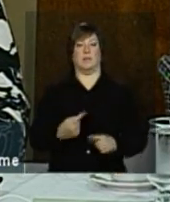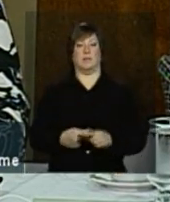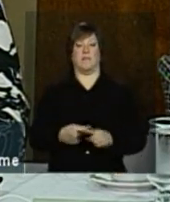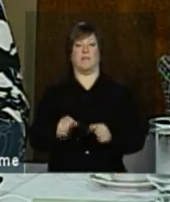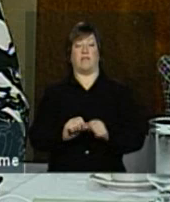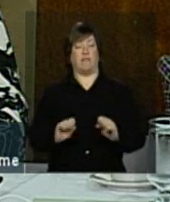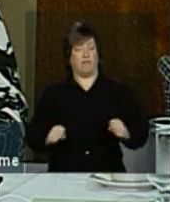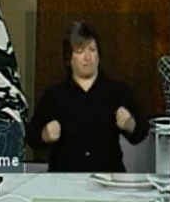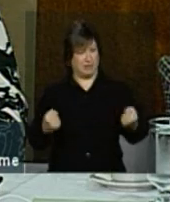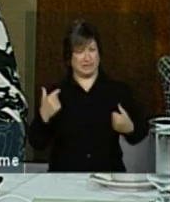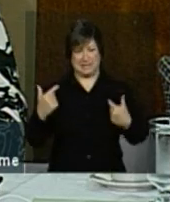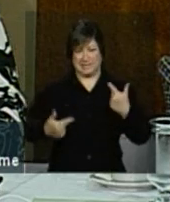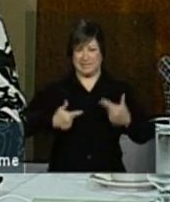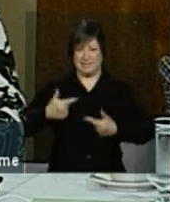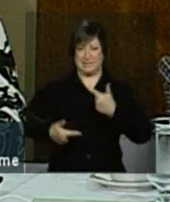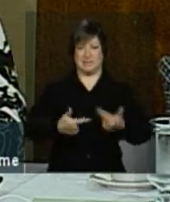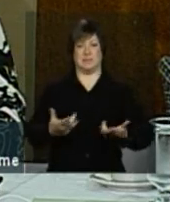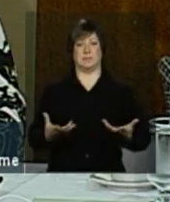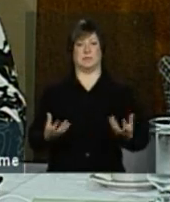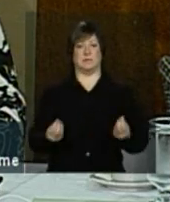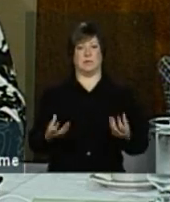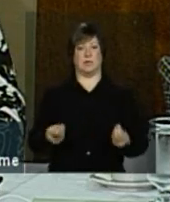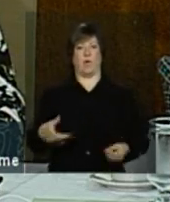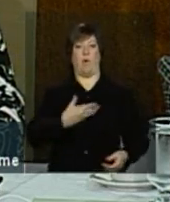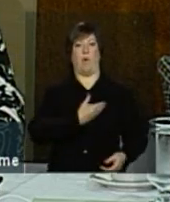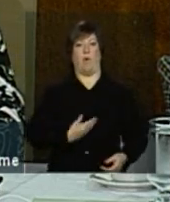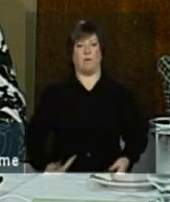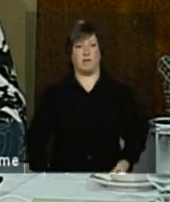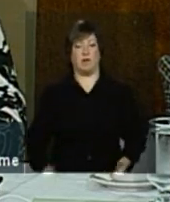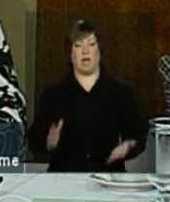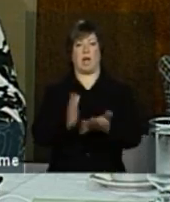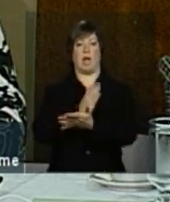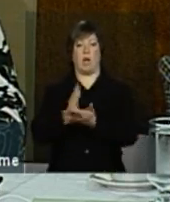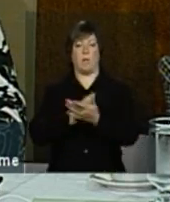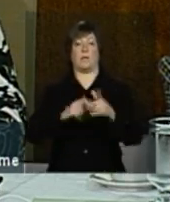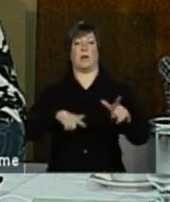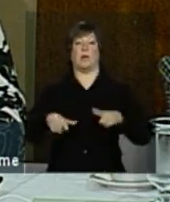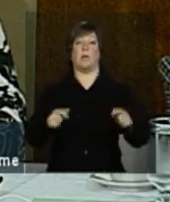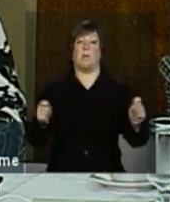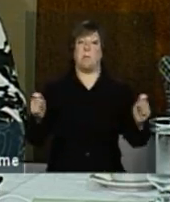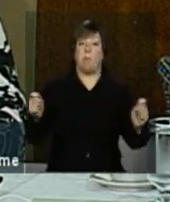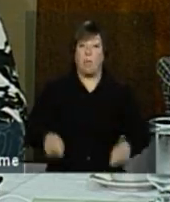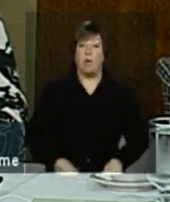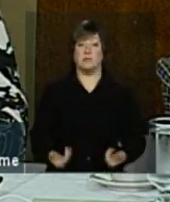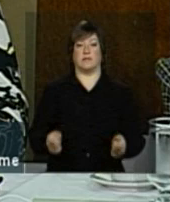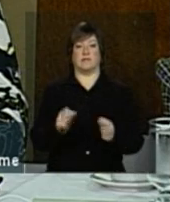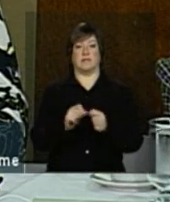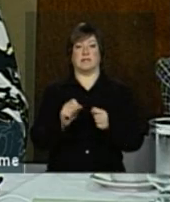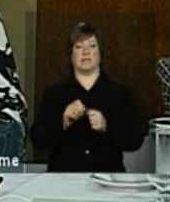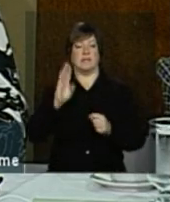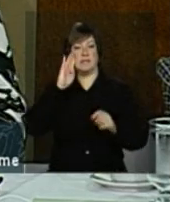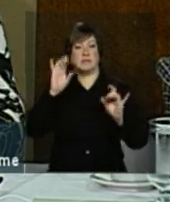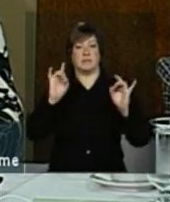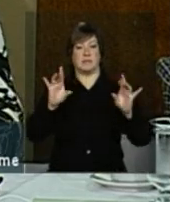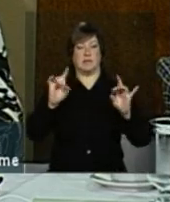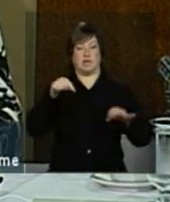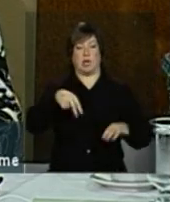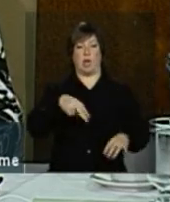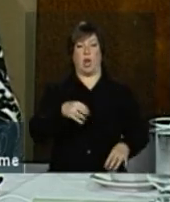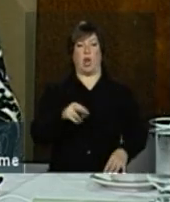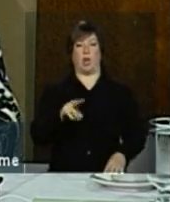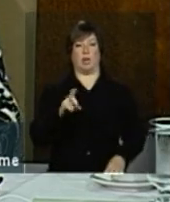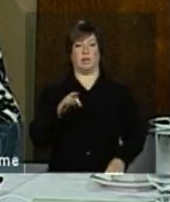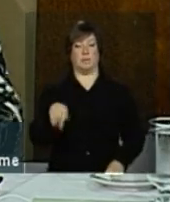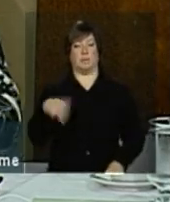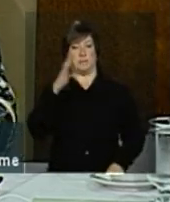fazer uma Força Tarefa gigantesca do governo para que algumas as ações possam ser feitas em especial no nordeste brasileiro eu